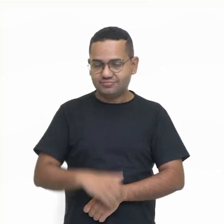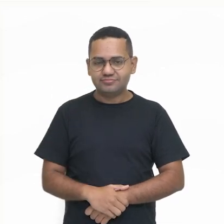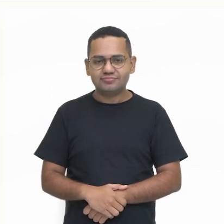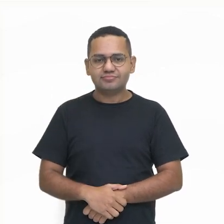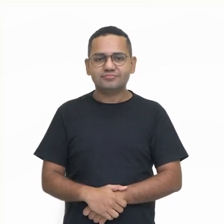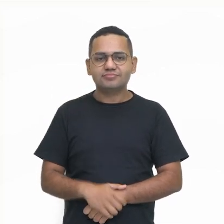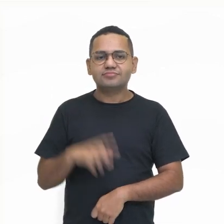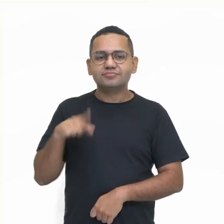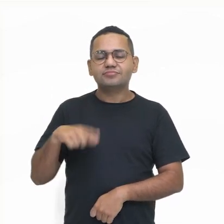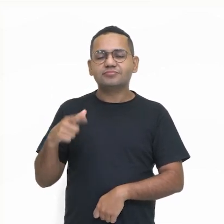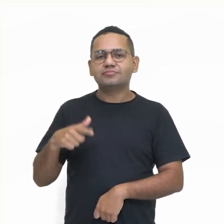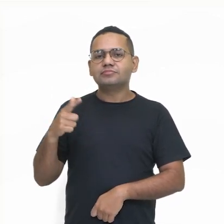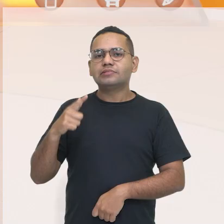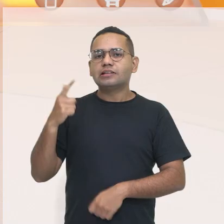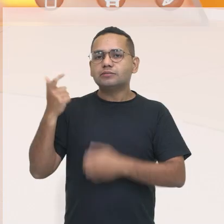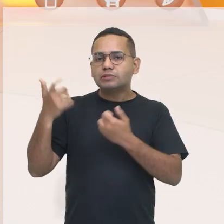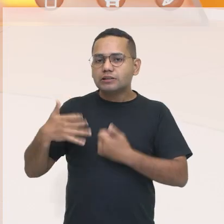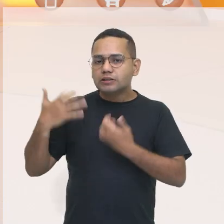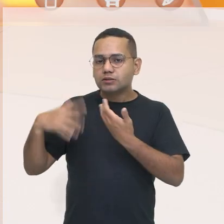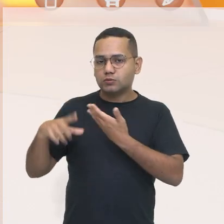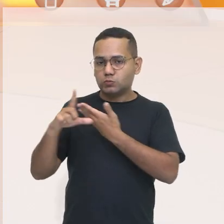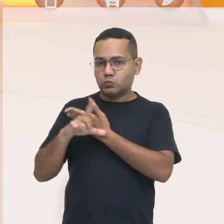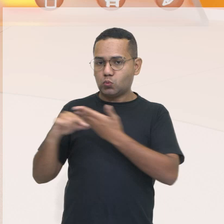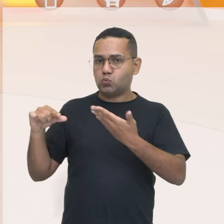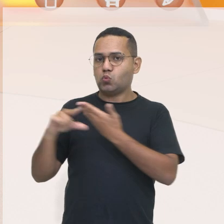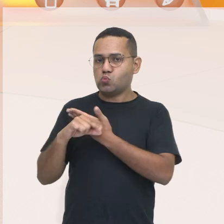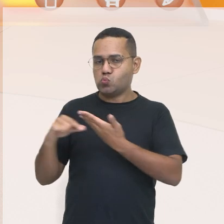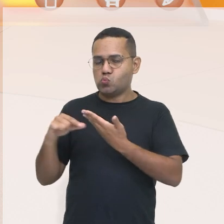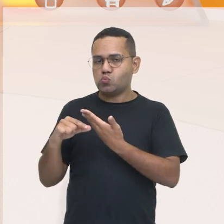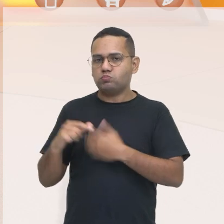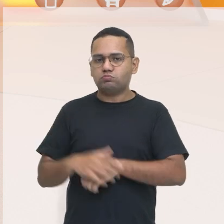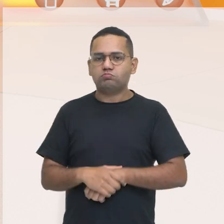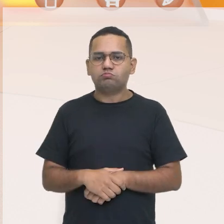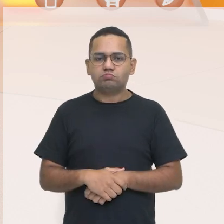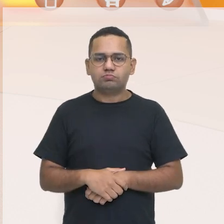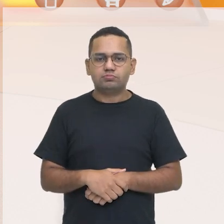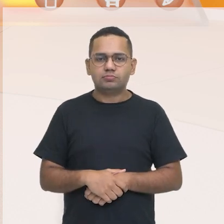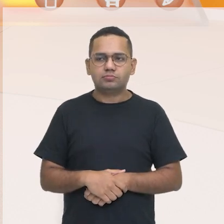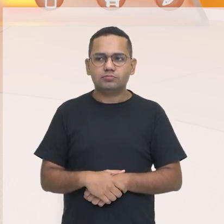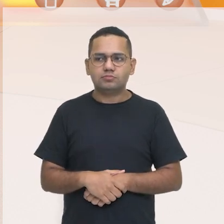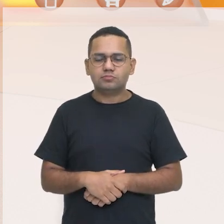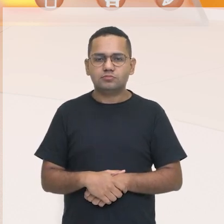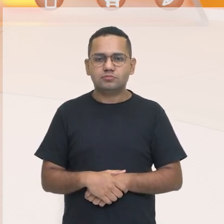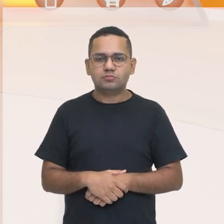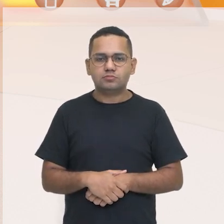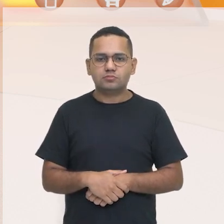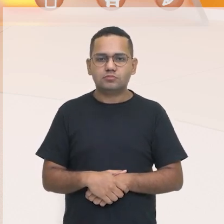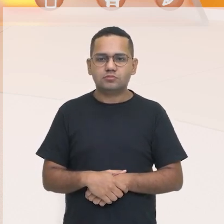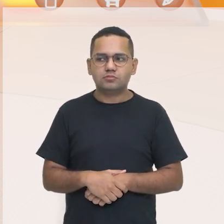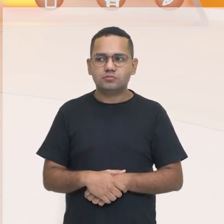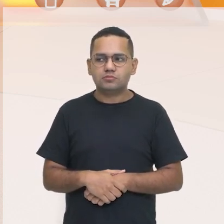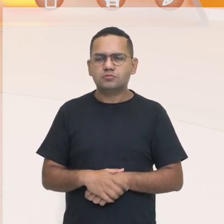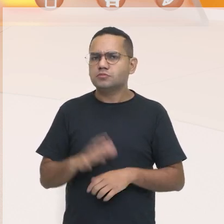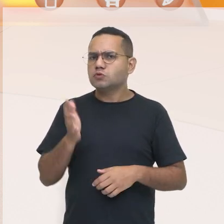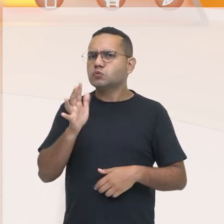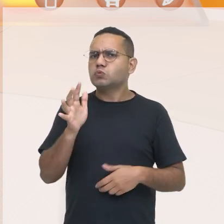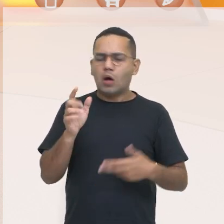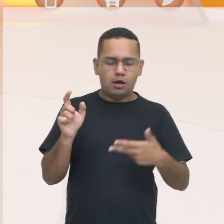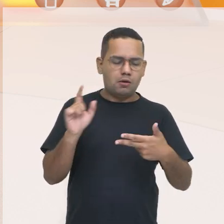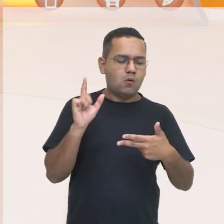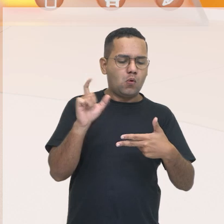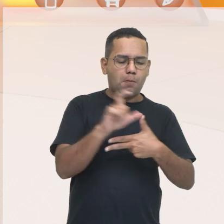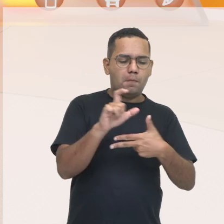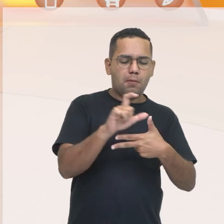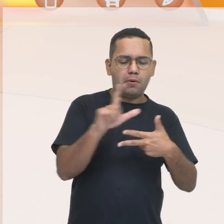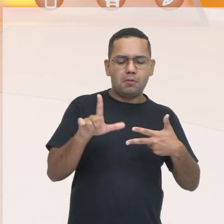o pensamento de Norberto Bobbio? Perceberam aí a importância? Né? Não é mais o executivo, legislativo e